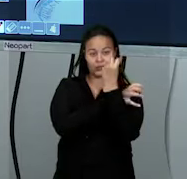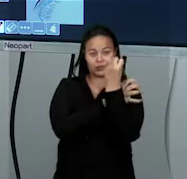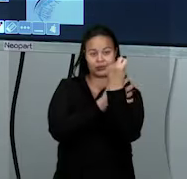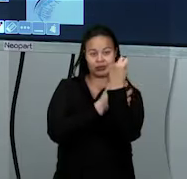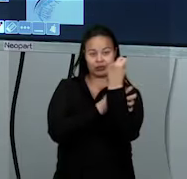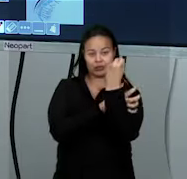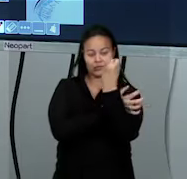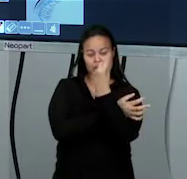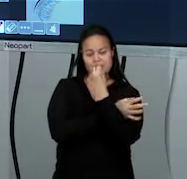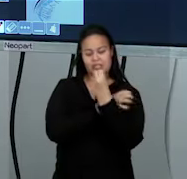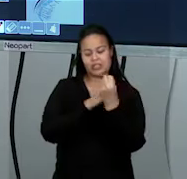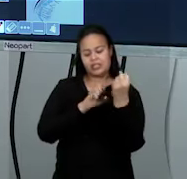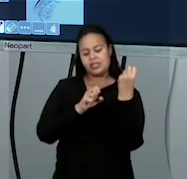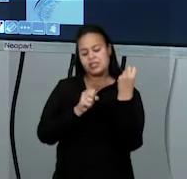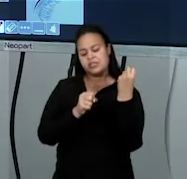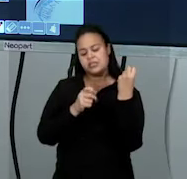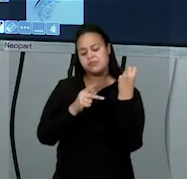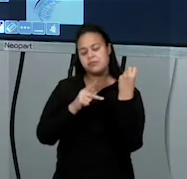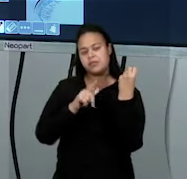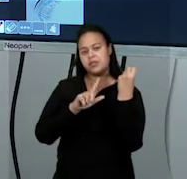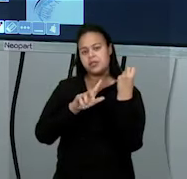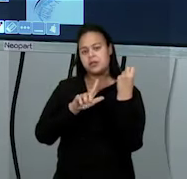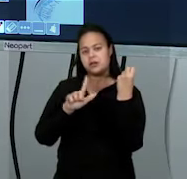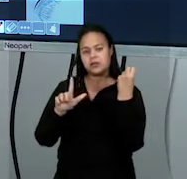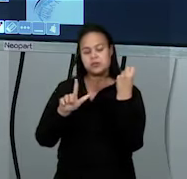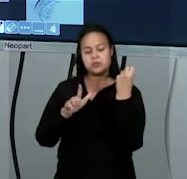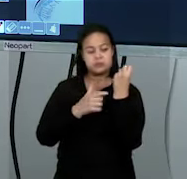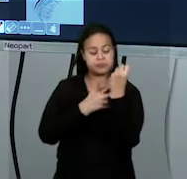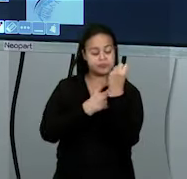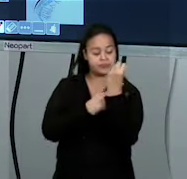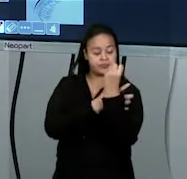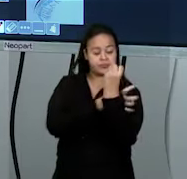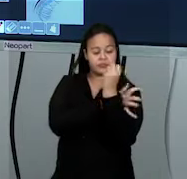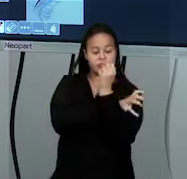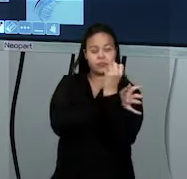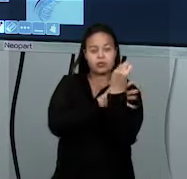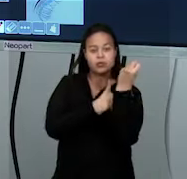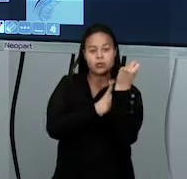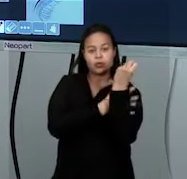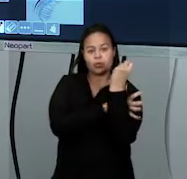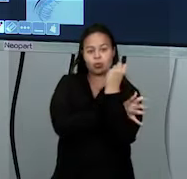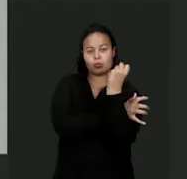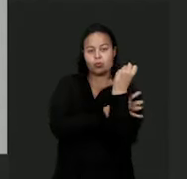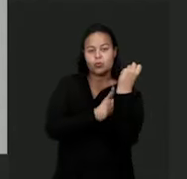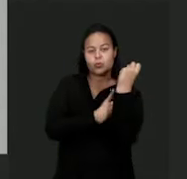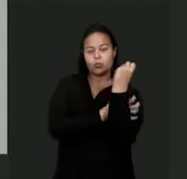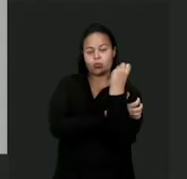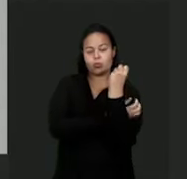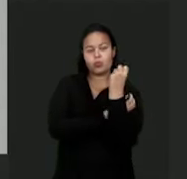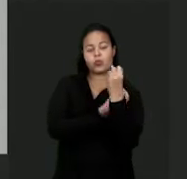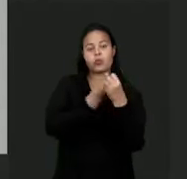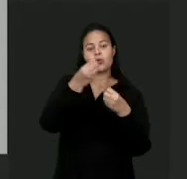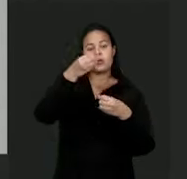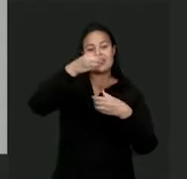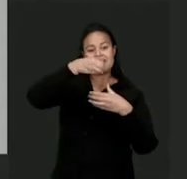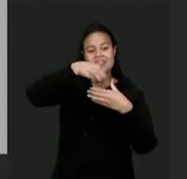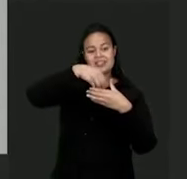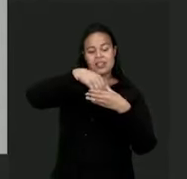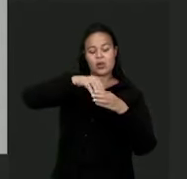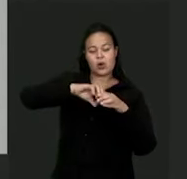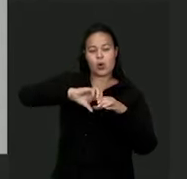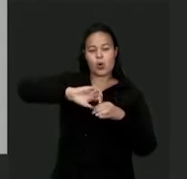são as diferenças? A medula óssea nós vamos encontrar dentro dos ossos longos, como